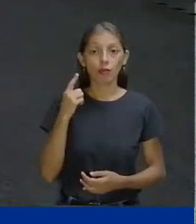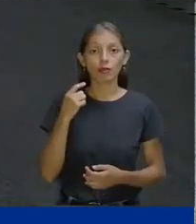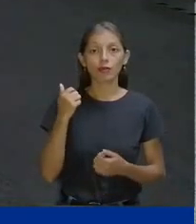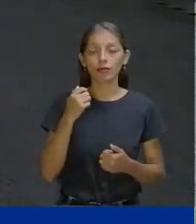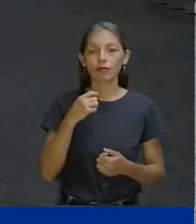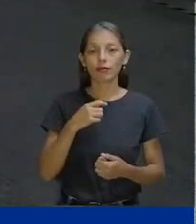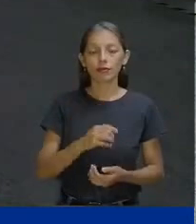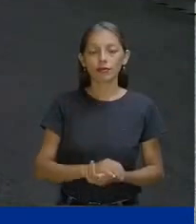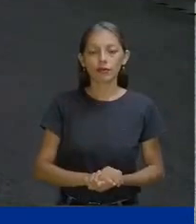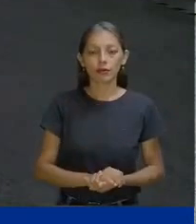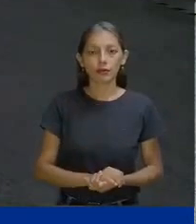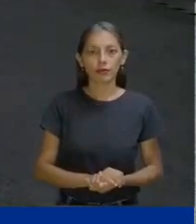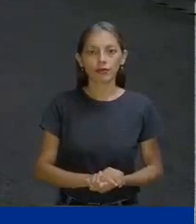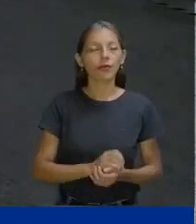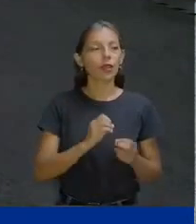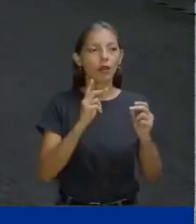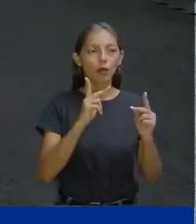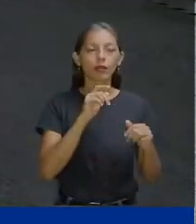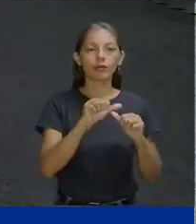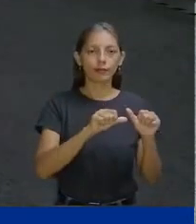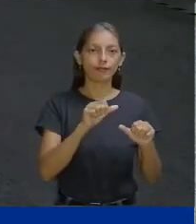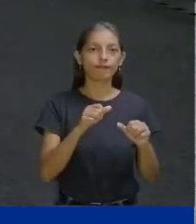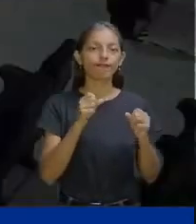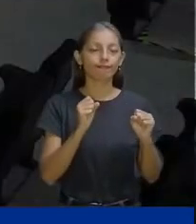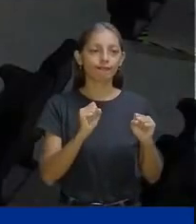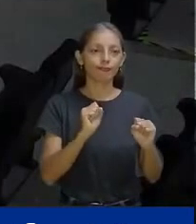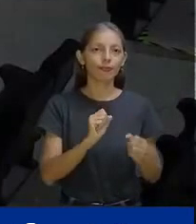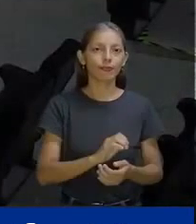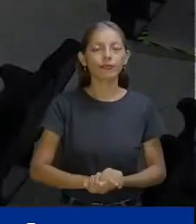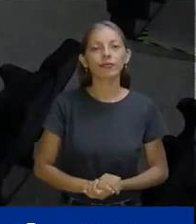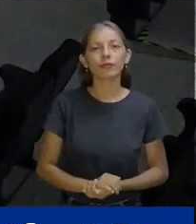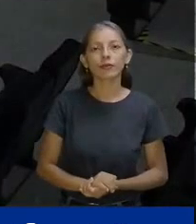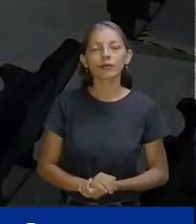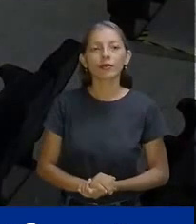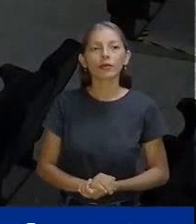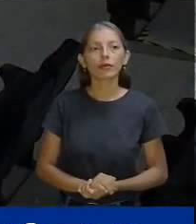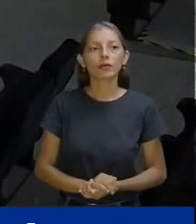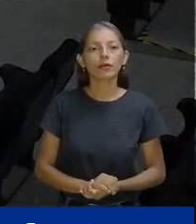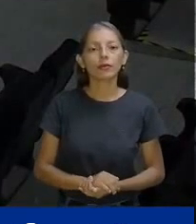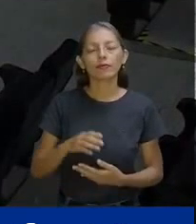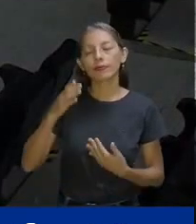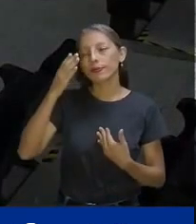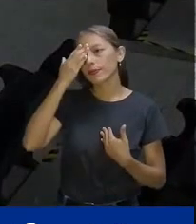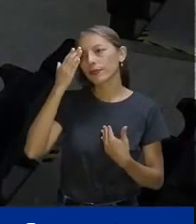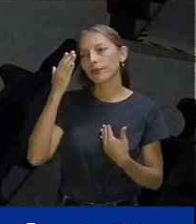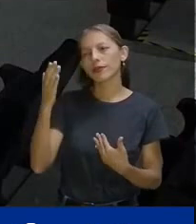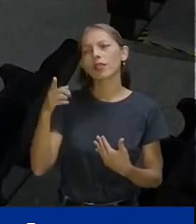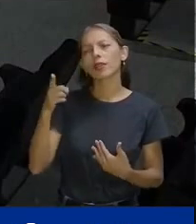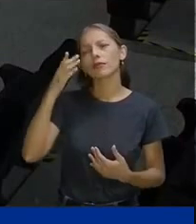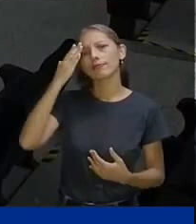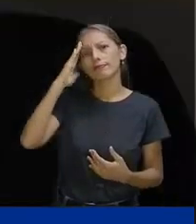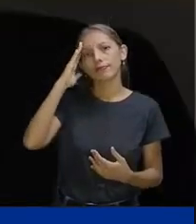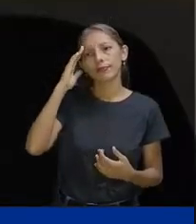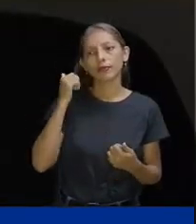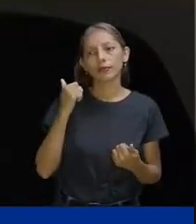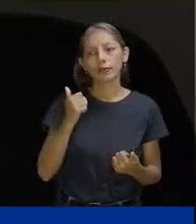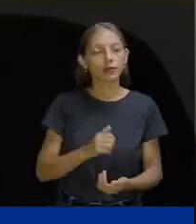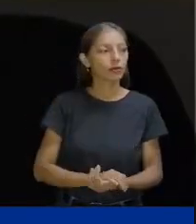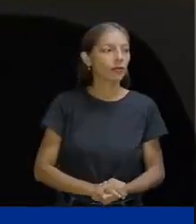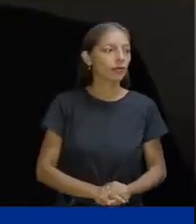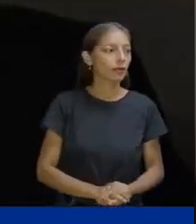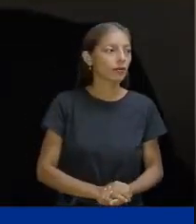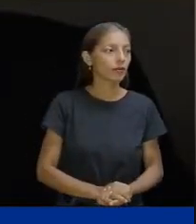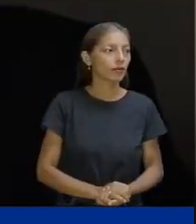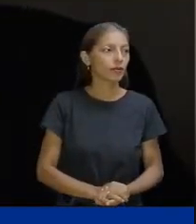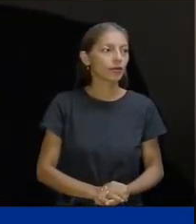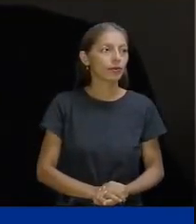Perfeito. Sem objeção, Excelência. Doutor Luciano, muito obrigado mesmo pela compreensão, tá certo? E fiquem então